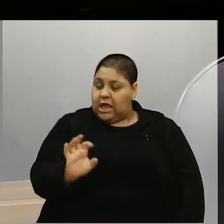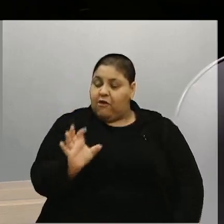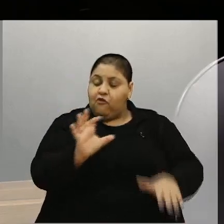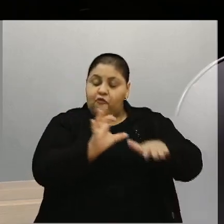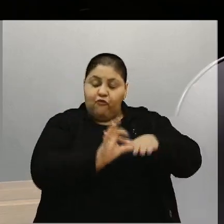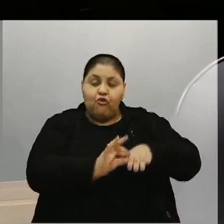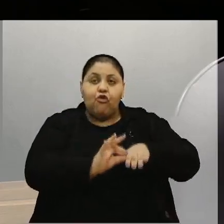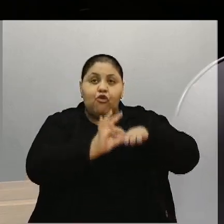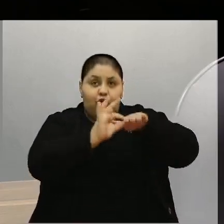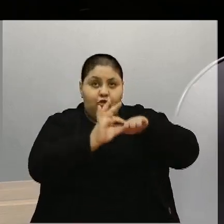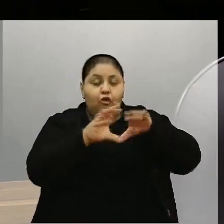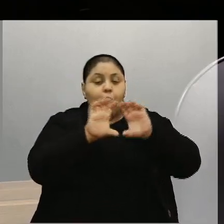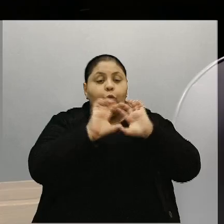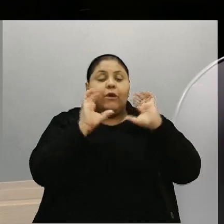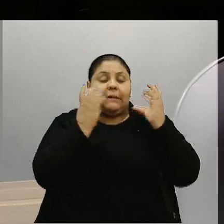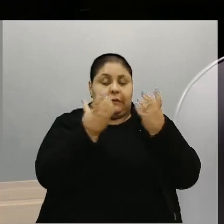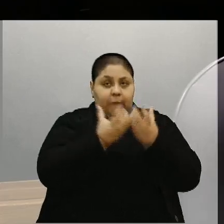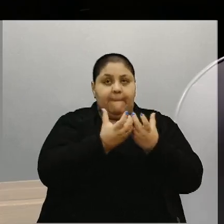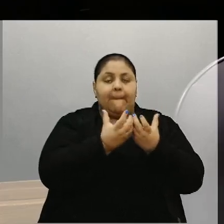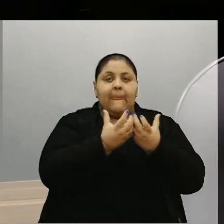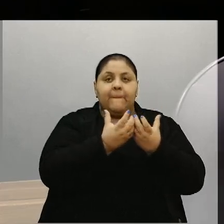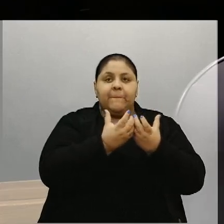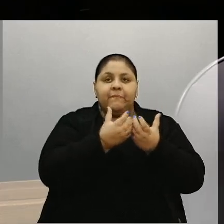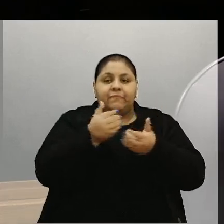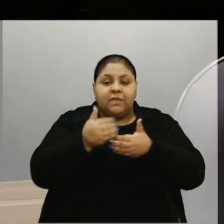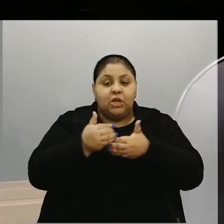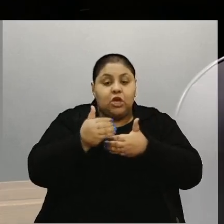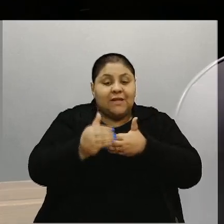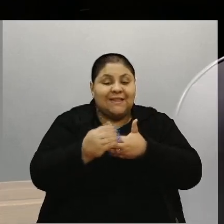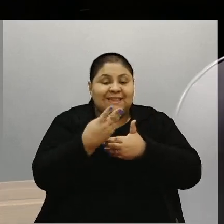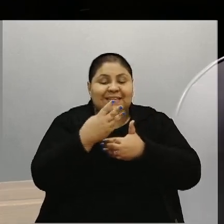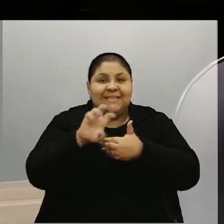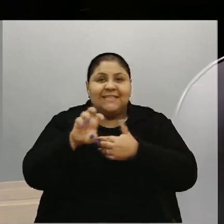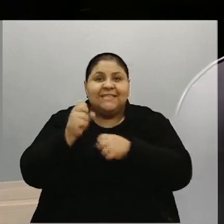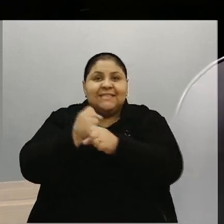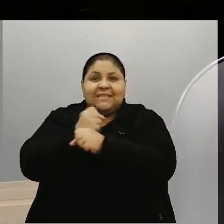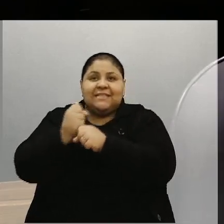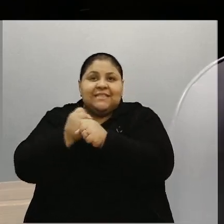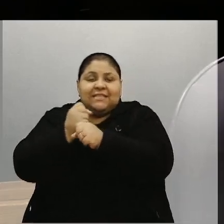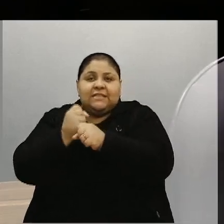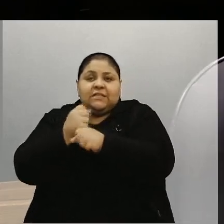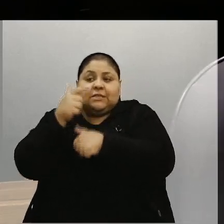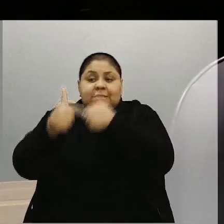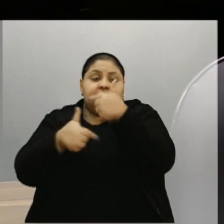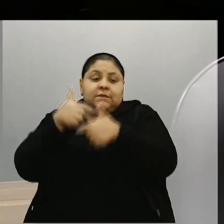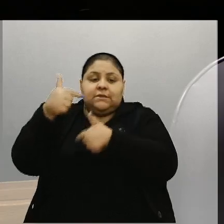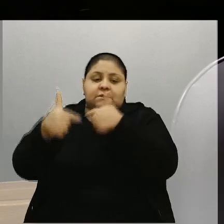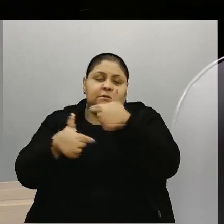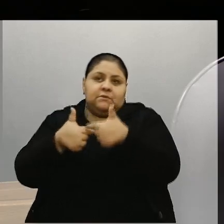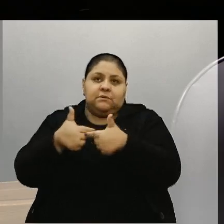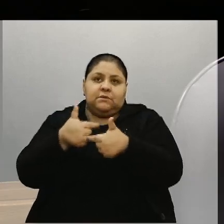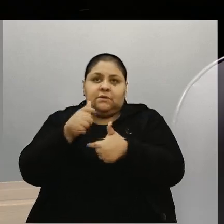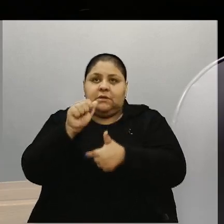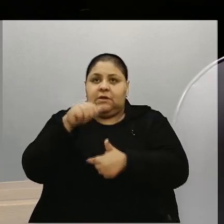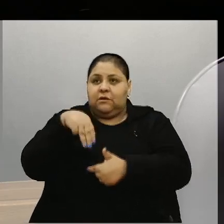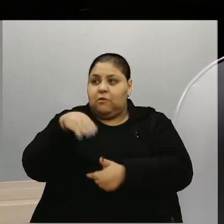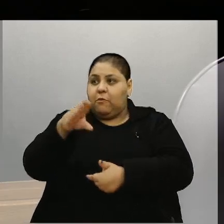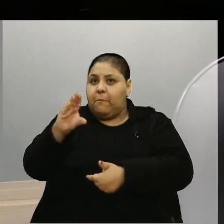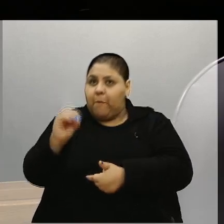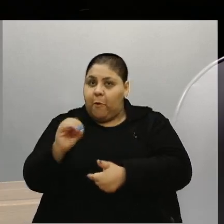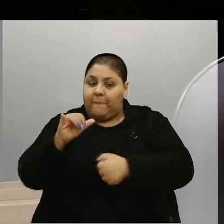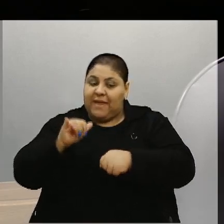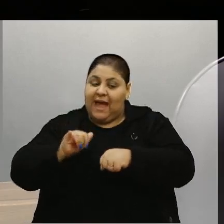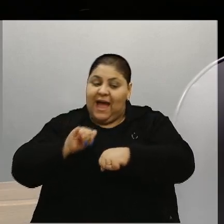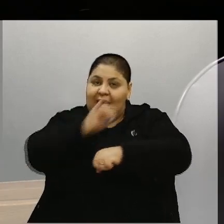dirigente comunitário que durante 35 anos esteve à frente da AMOB